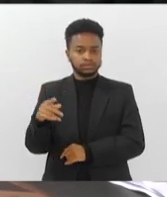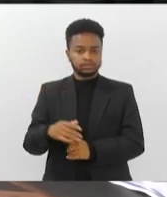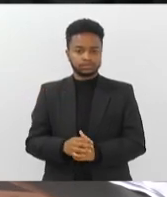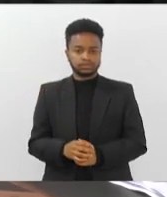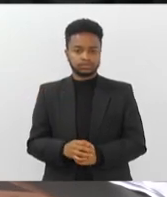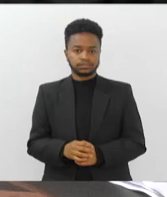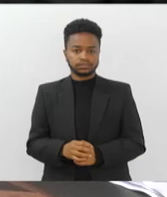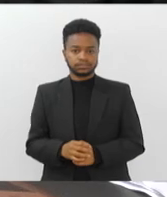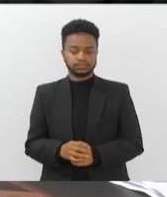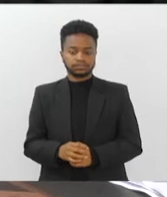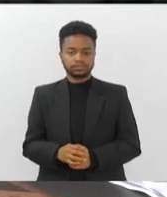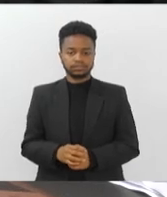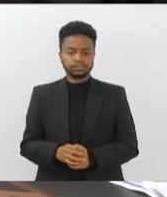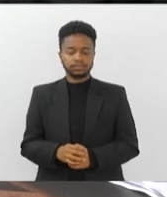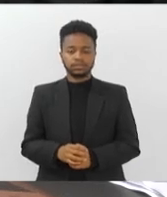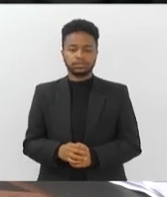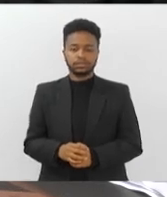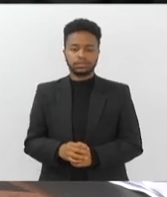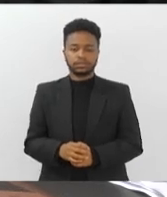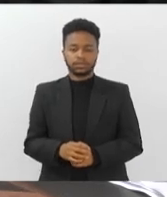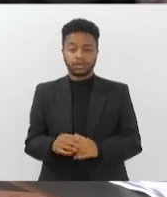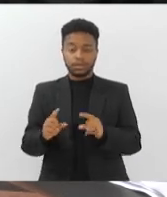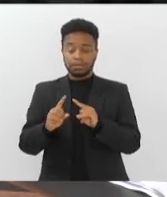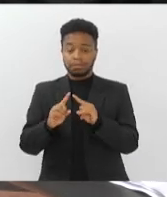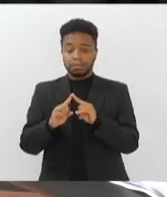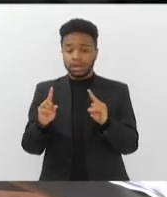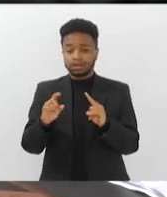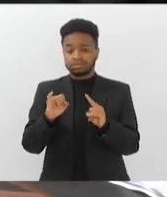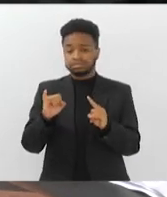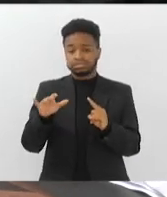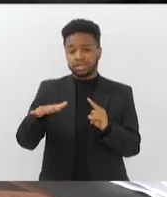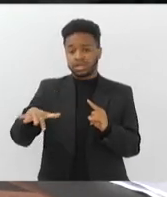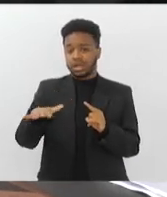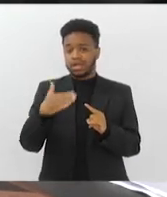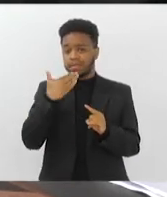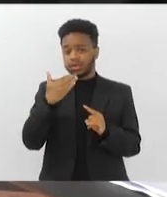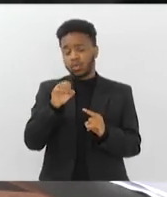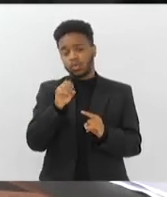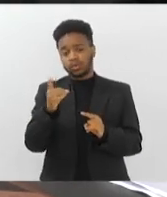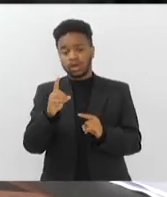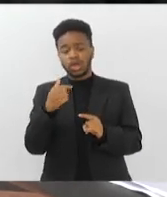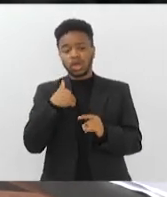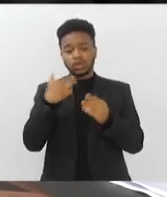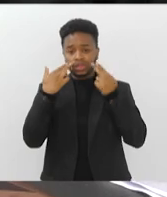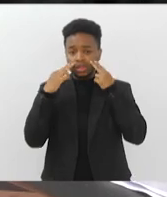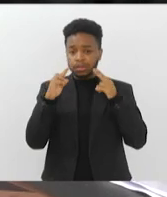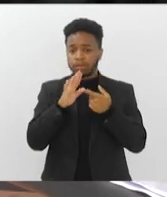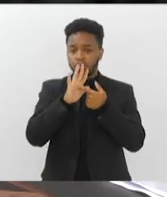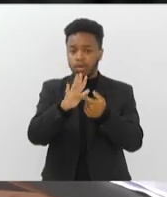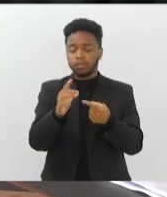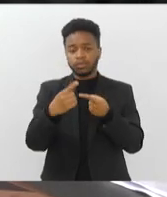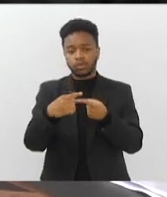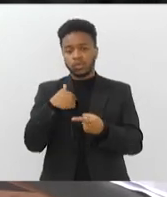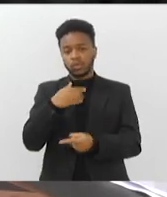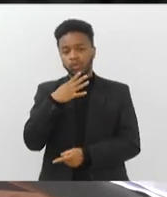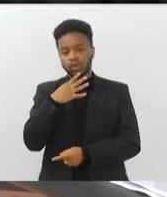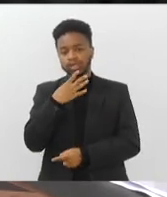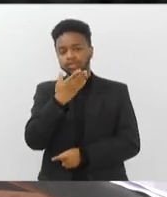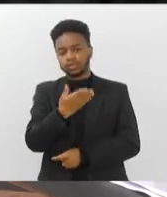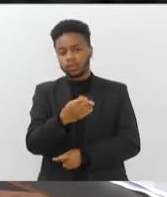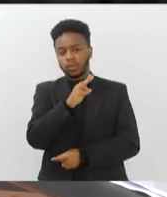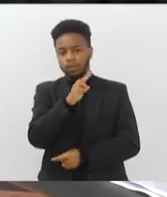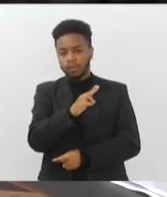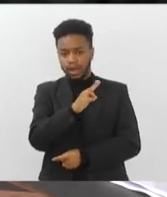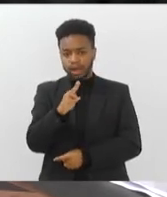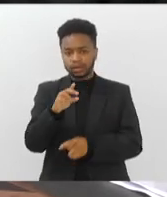que ele dirigiu lá durante muito tempo. Mas, independente desse pedido, esse testemunho que eu estou dando, é que eu conheci muito ele e fiquei muito,